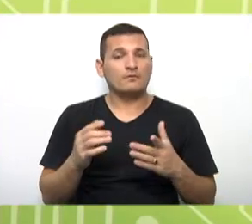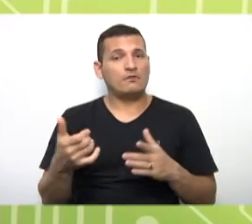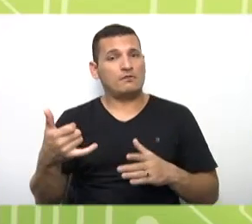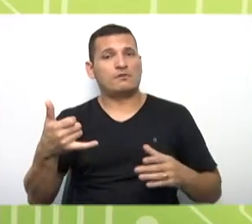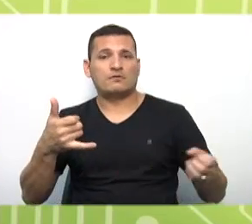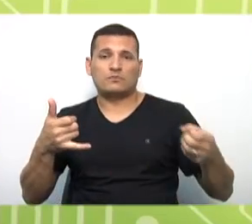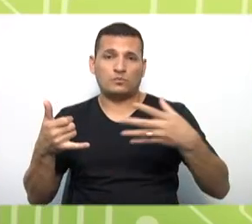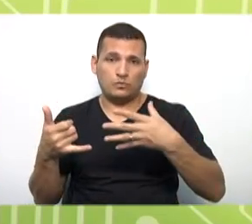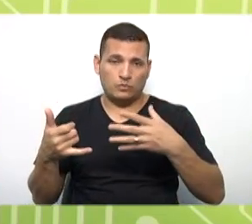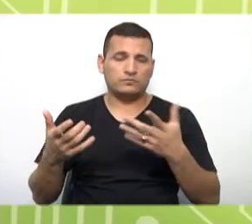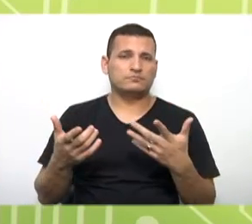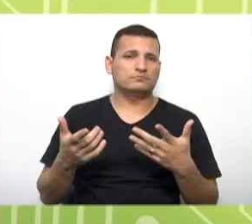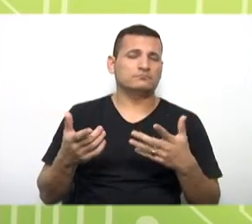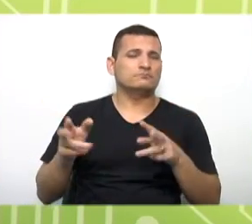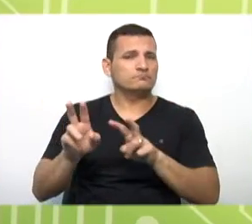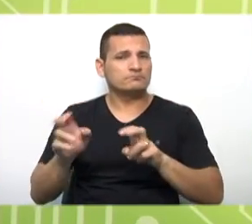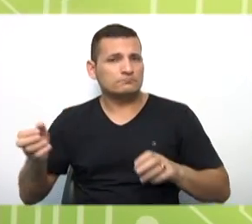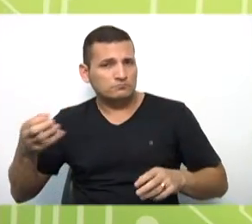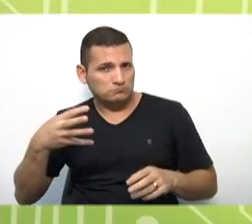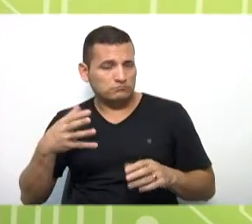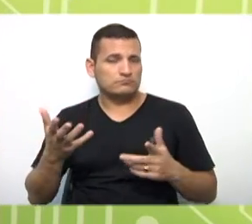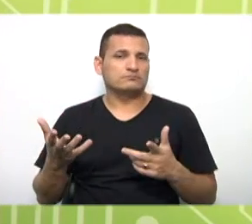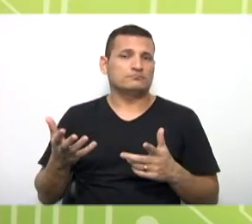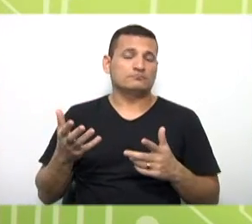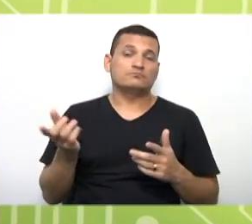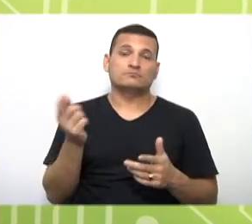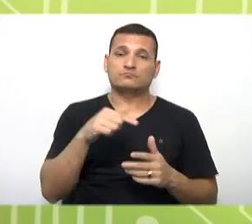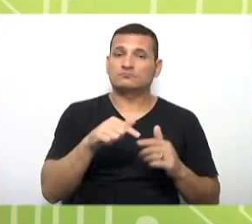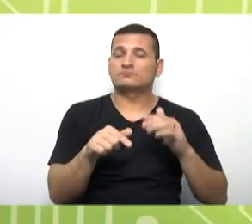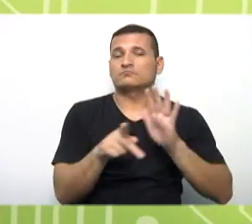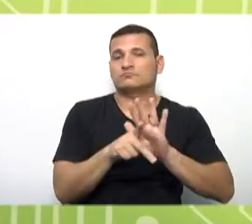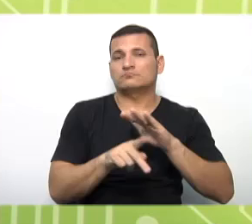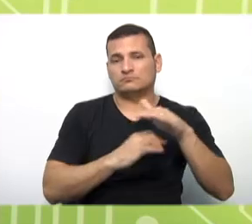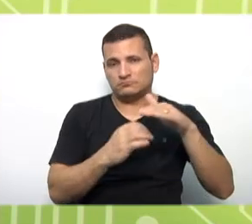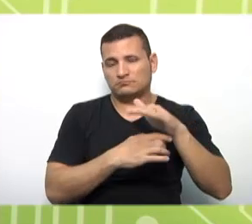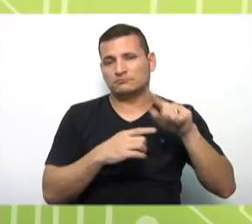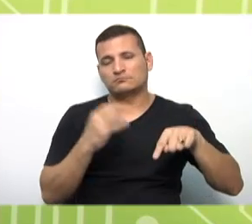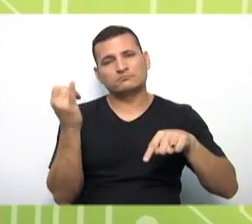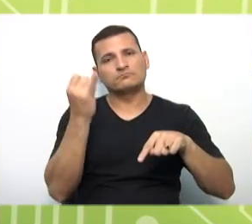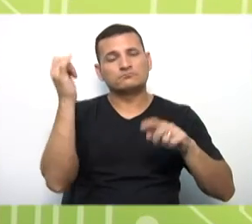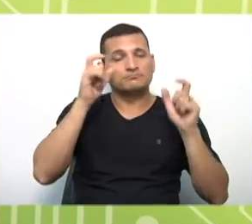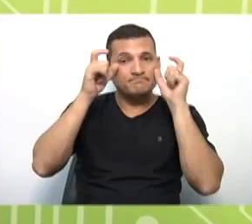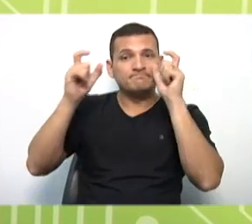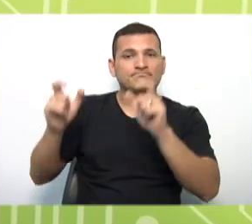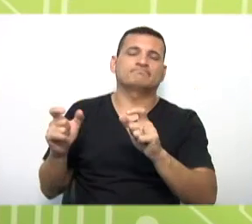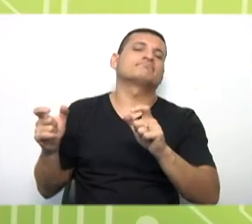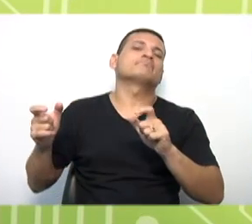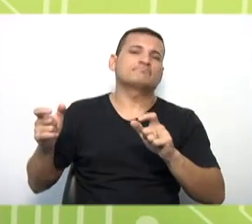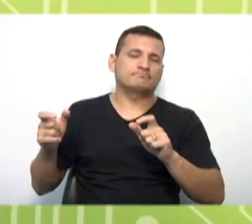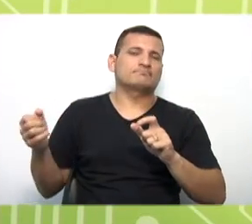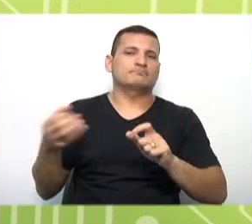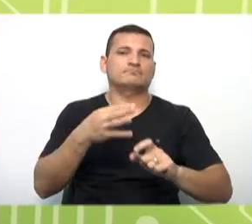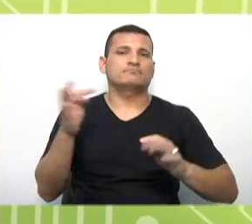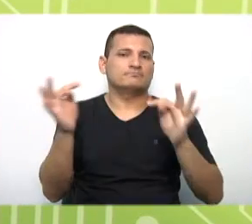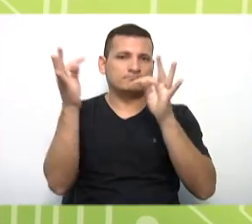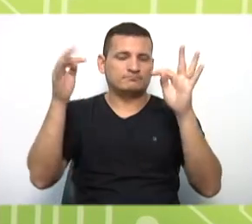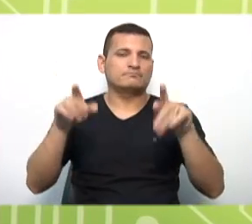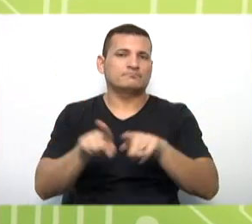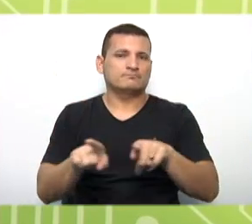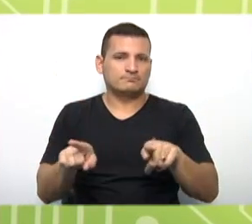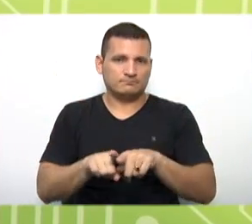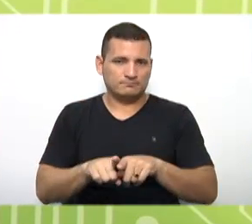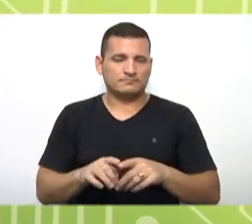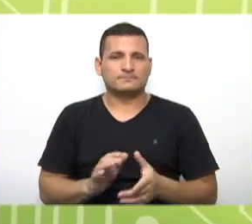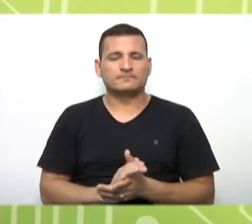computador novo que saiu, todas essas questões. Mas para as organizações é importante elas estarem atentas às inovações tecnológicas também.